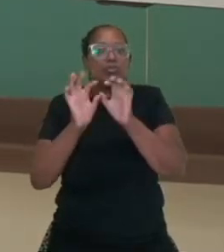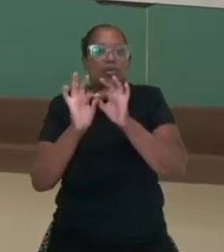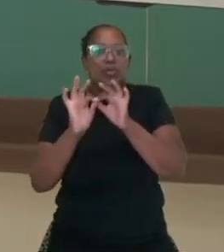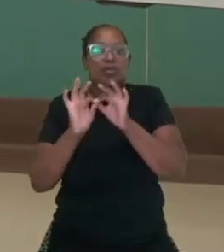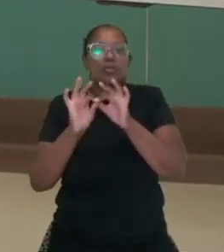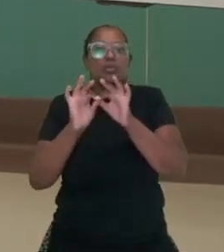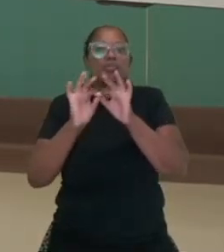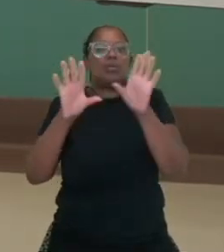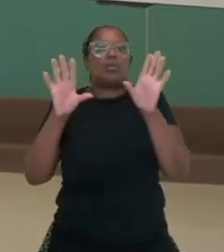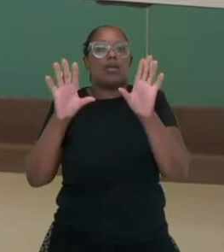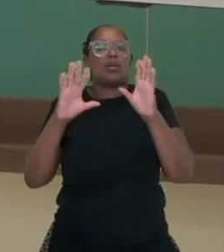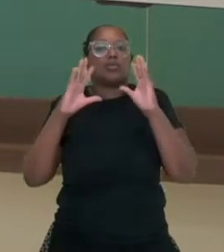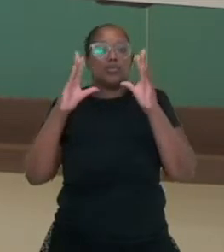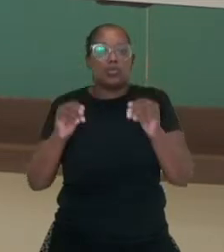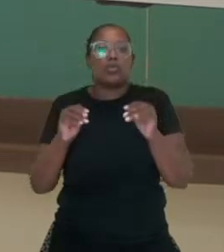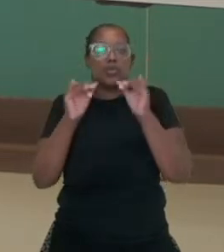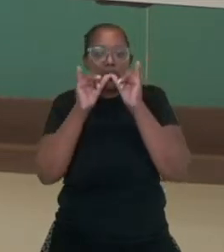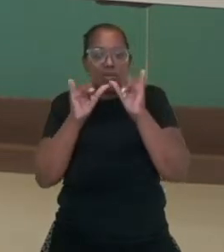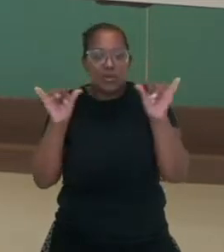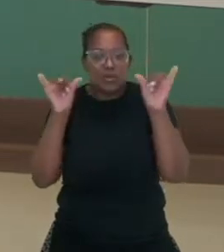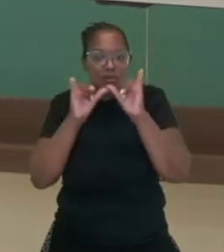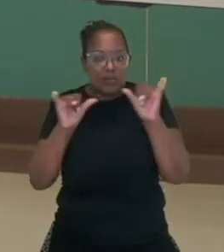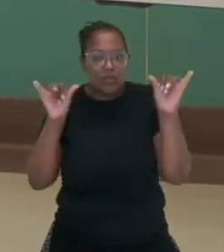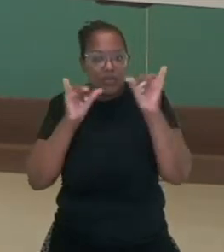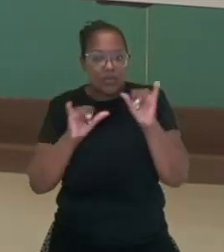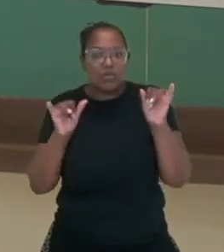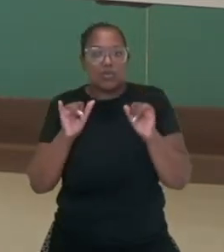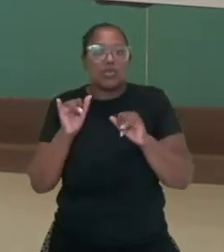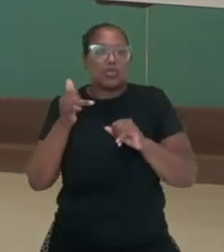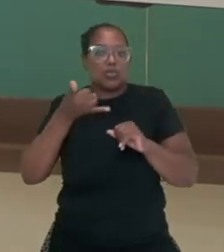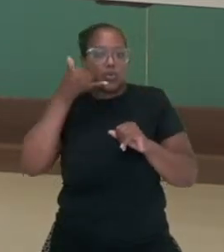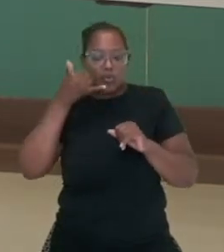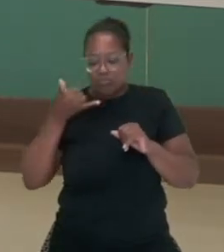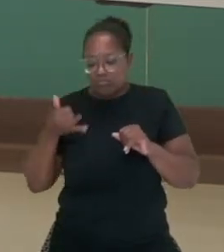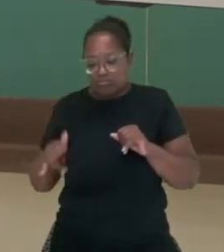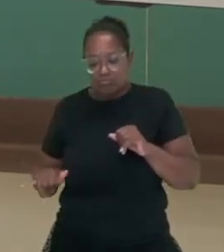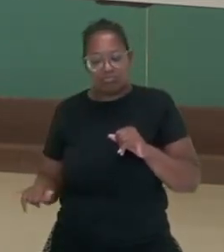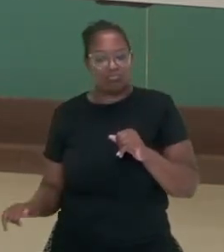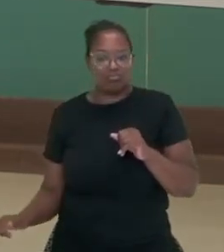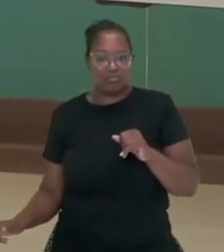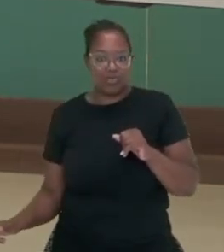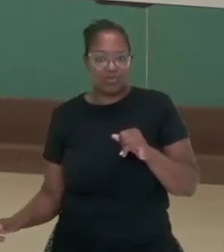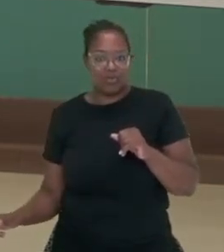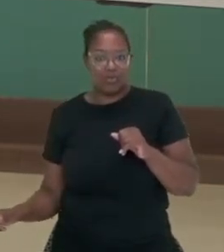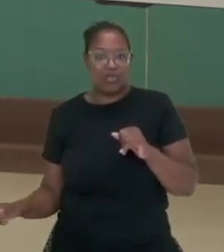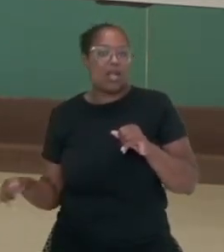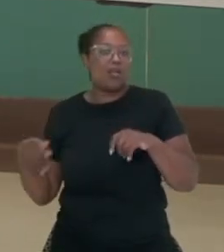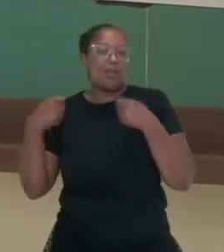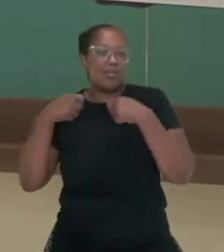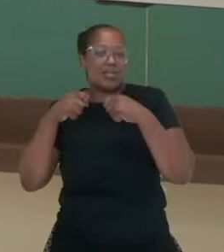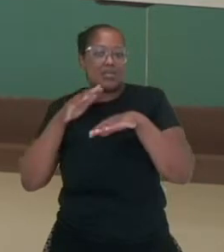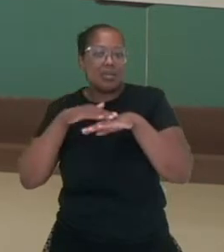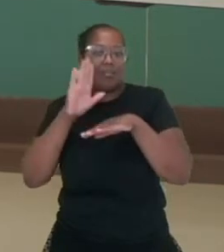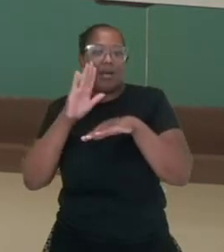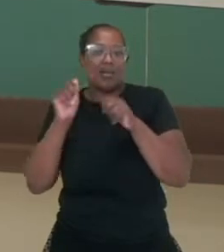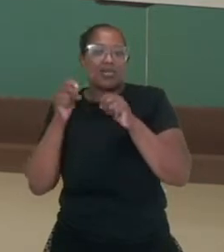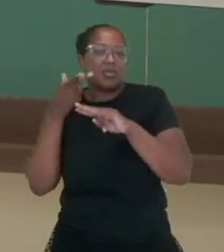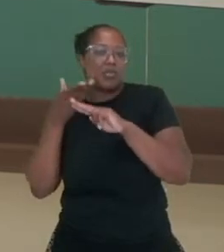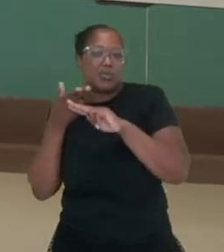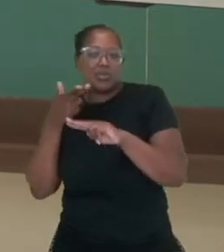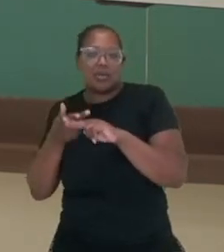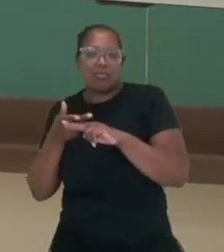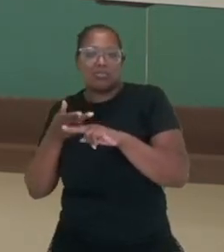fazer ligações telefônicas sem mais precisar do cabeamento dos fios,